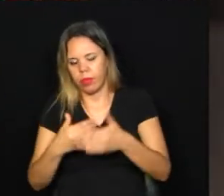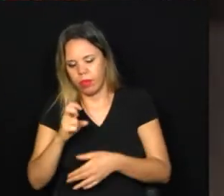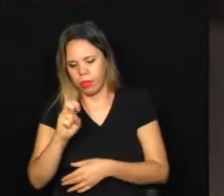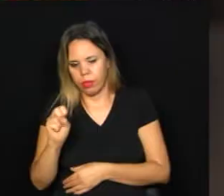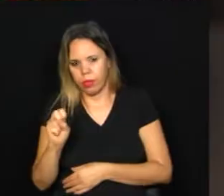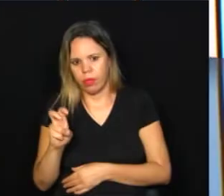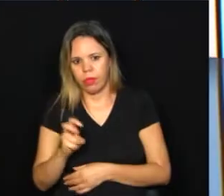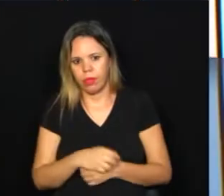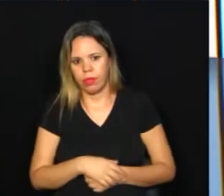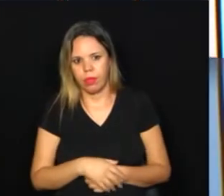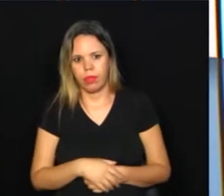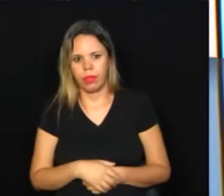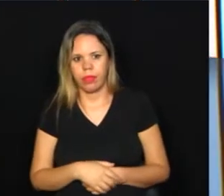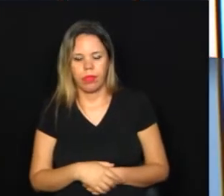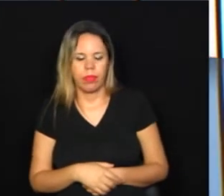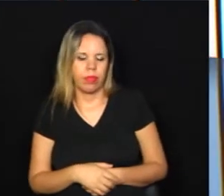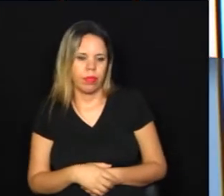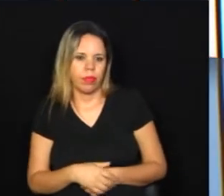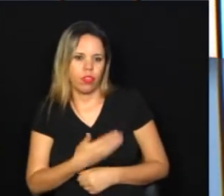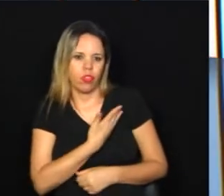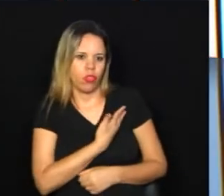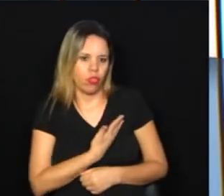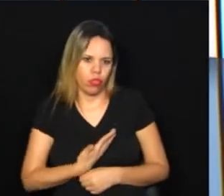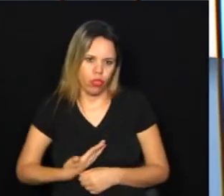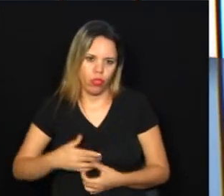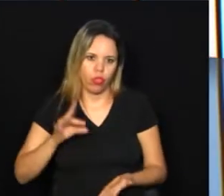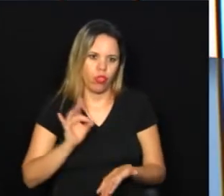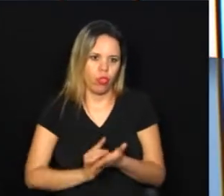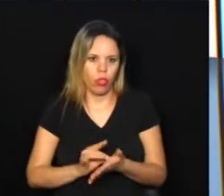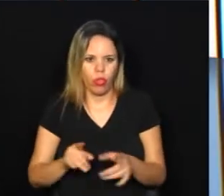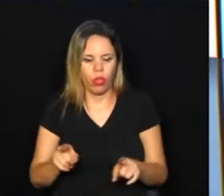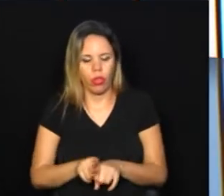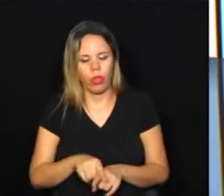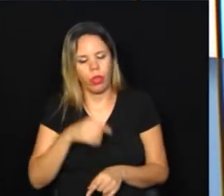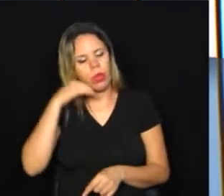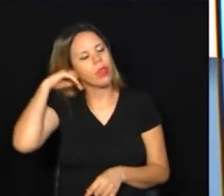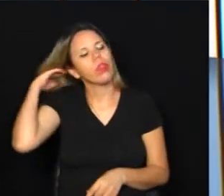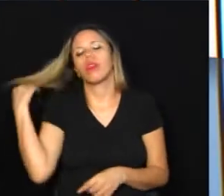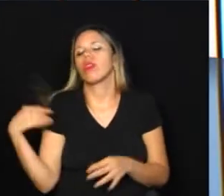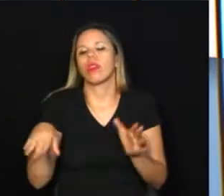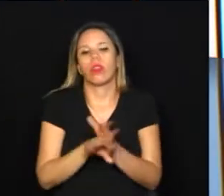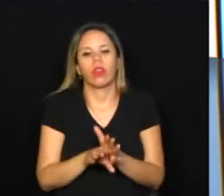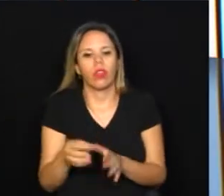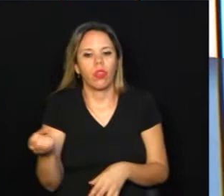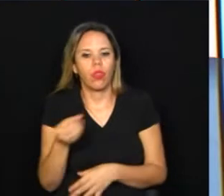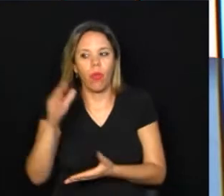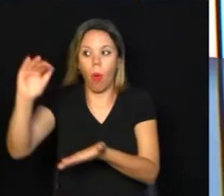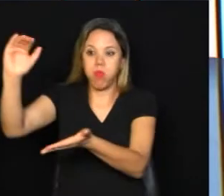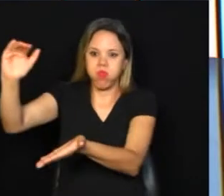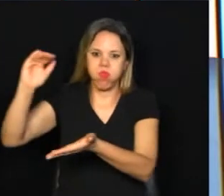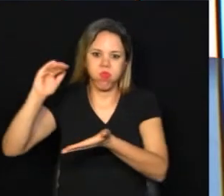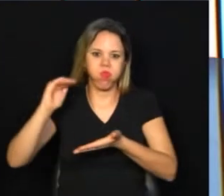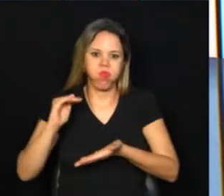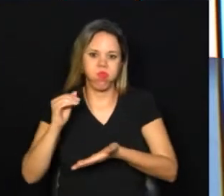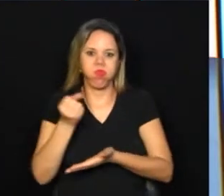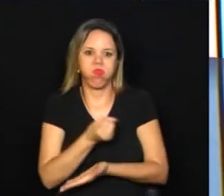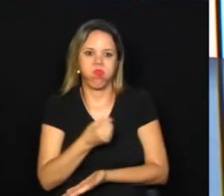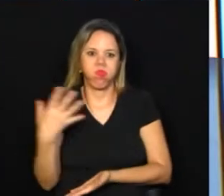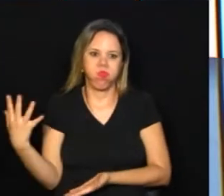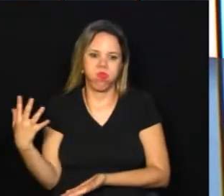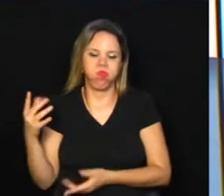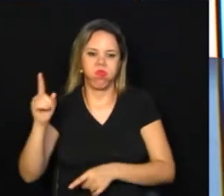anos. E o governador confirmou também a vinda de um novo lote